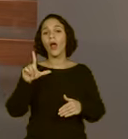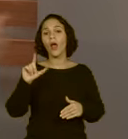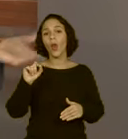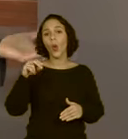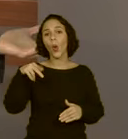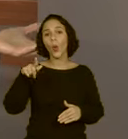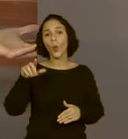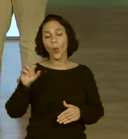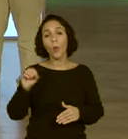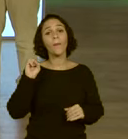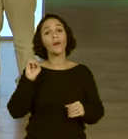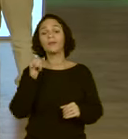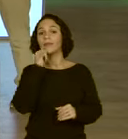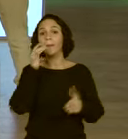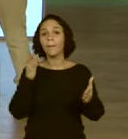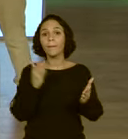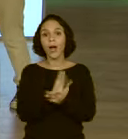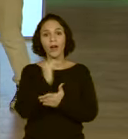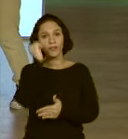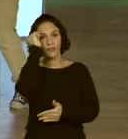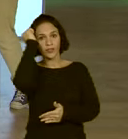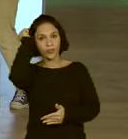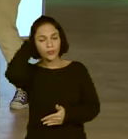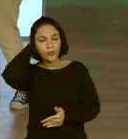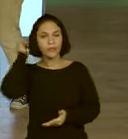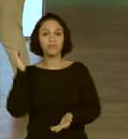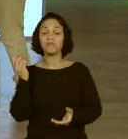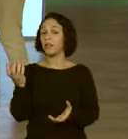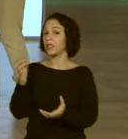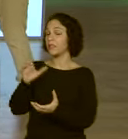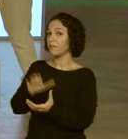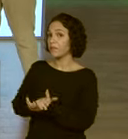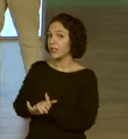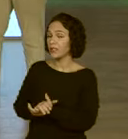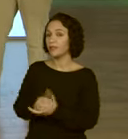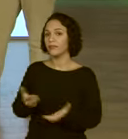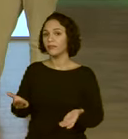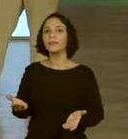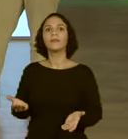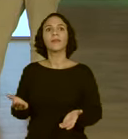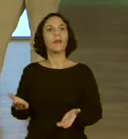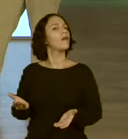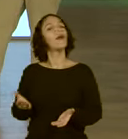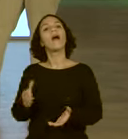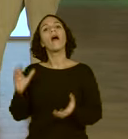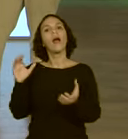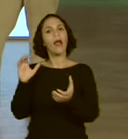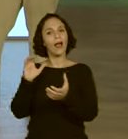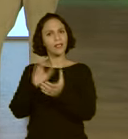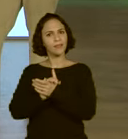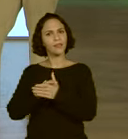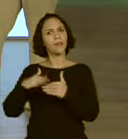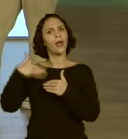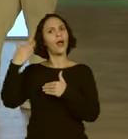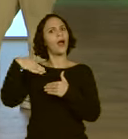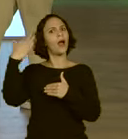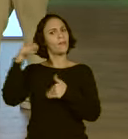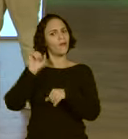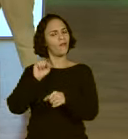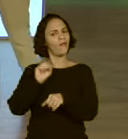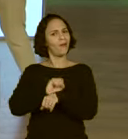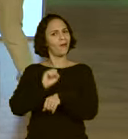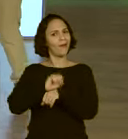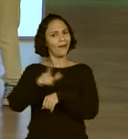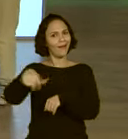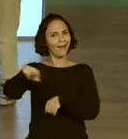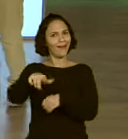passar no vestibular, isso, por exemplo? Um vestibular, um casamento, por que não? O casamento já uma é viagem, bem longo prazo, né?